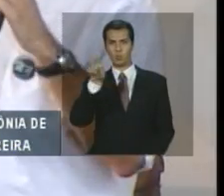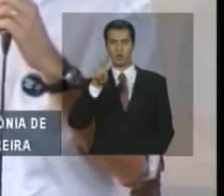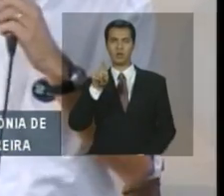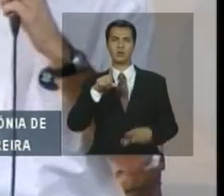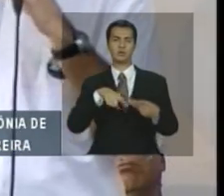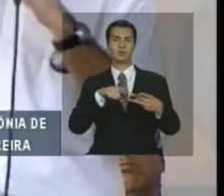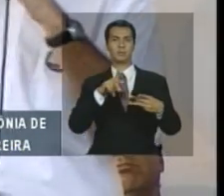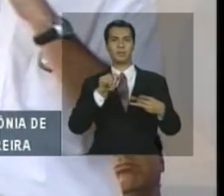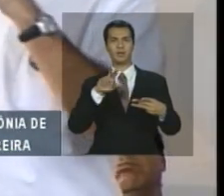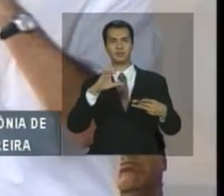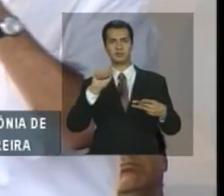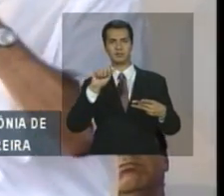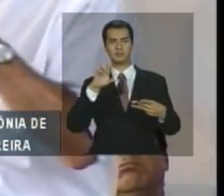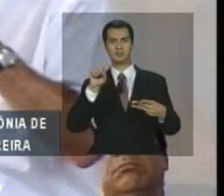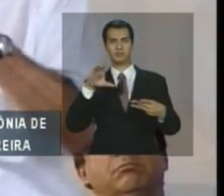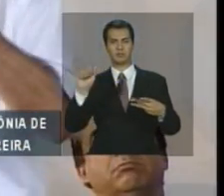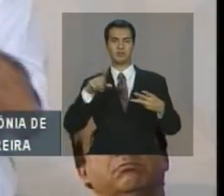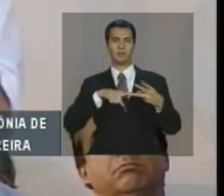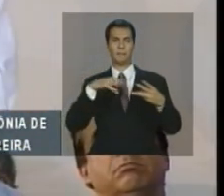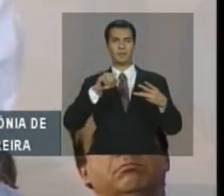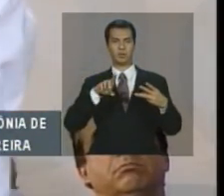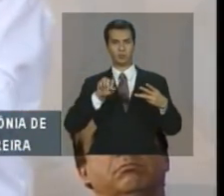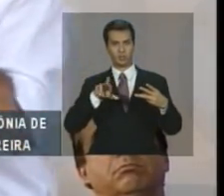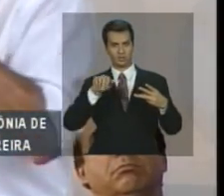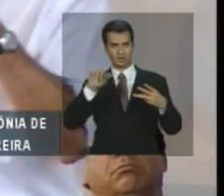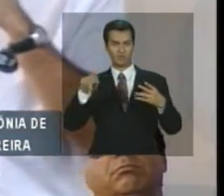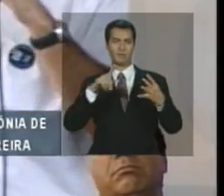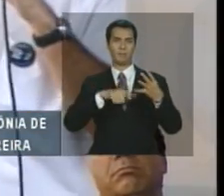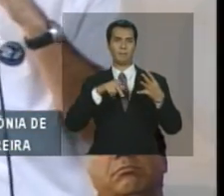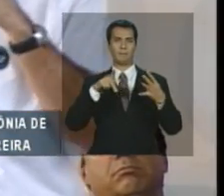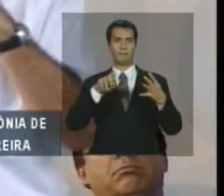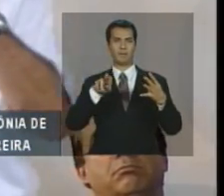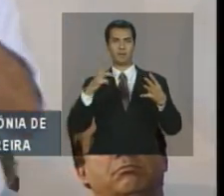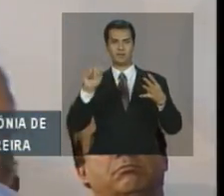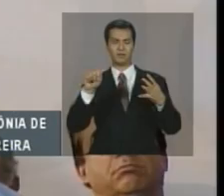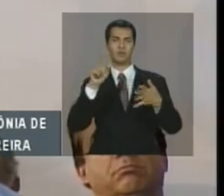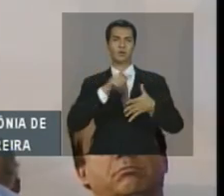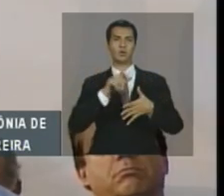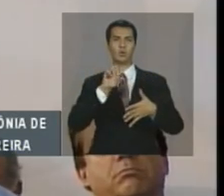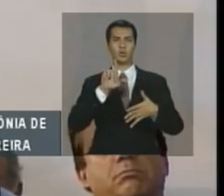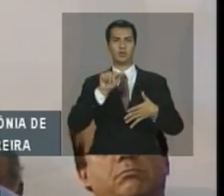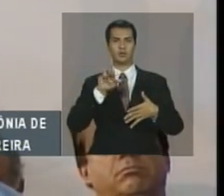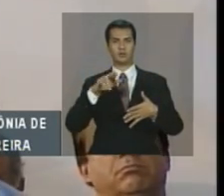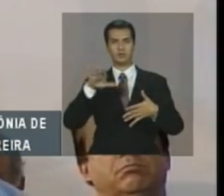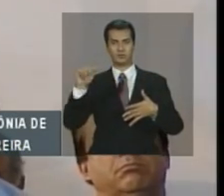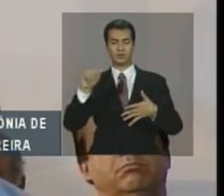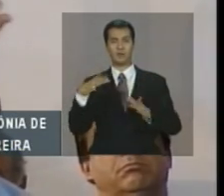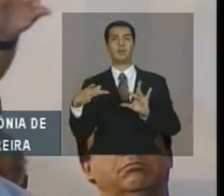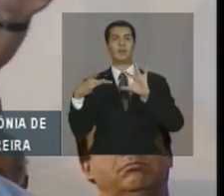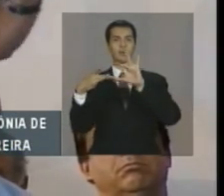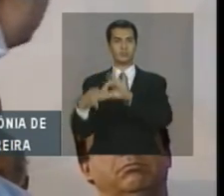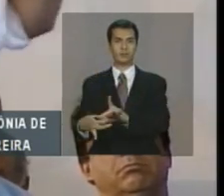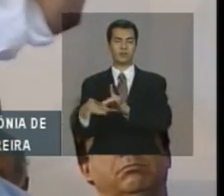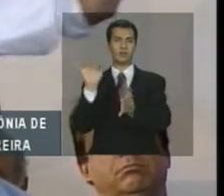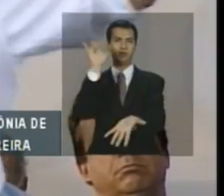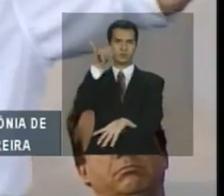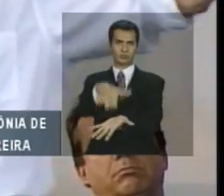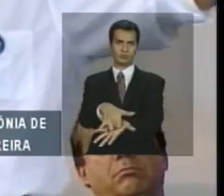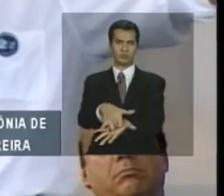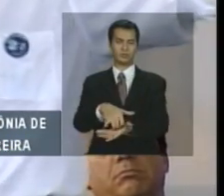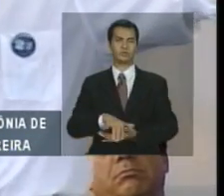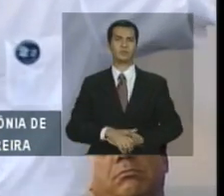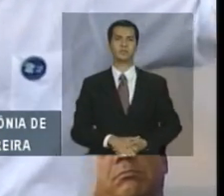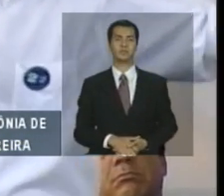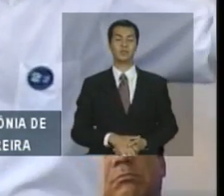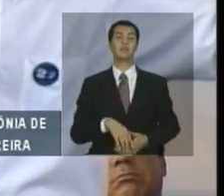Seca, corta aqui Madureira Campim, Vicente Carvalho, Penha, Olaria, chega na Ilha do Governador, no Aeroporto Internacional. Depois